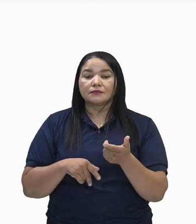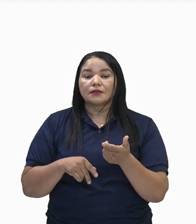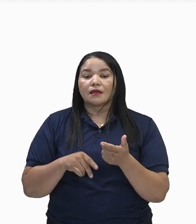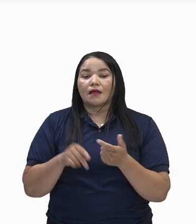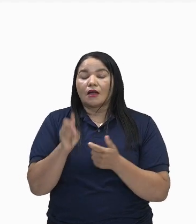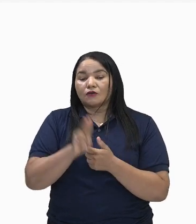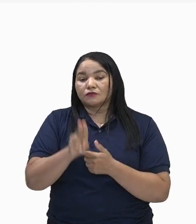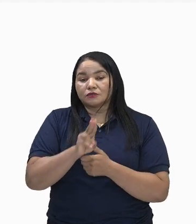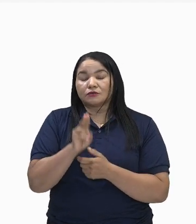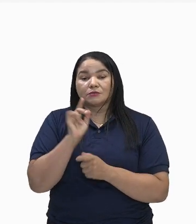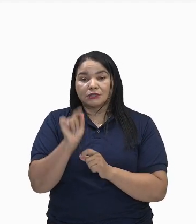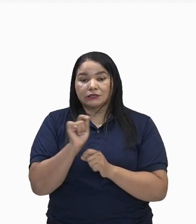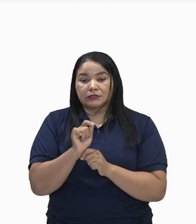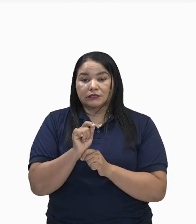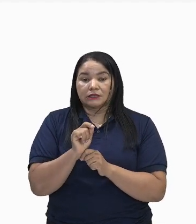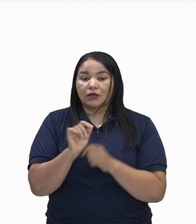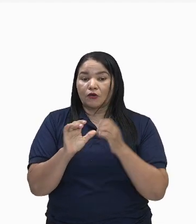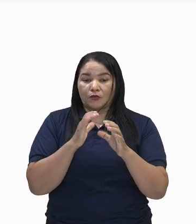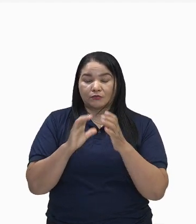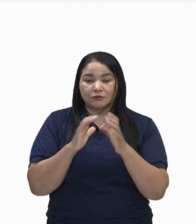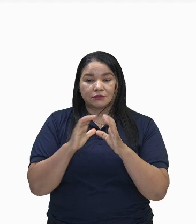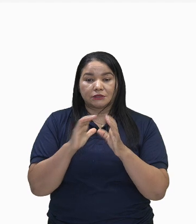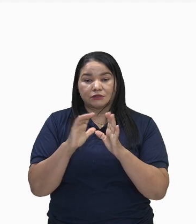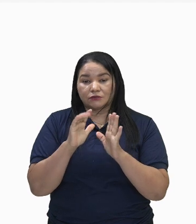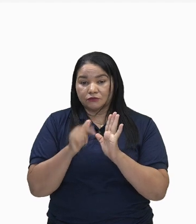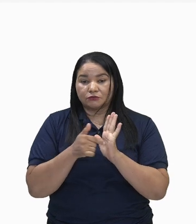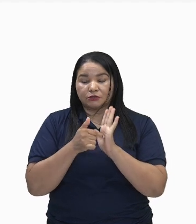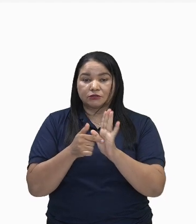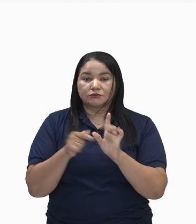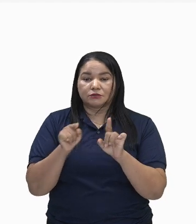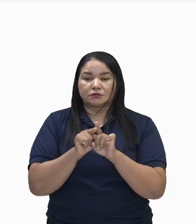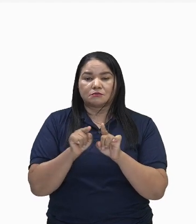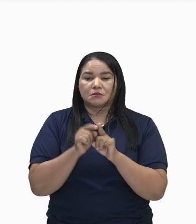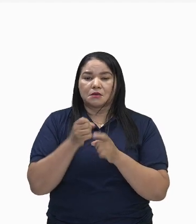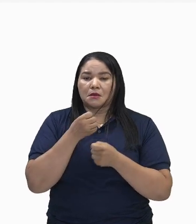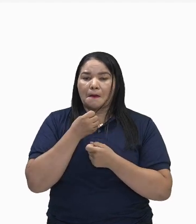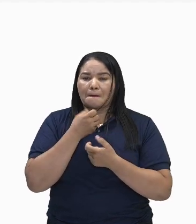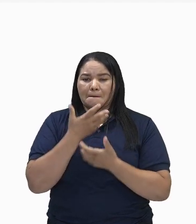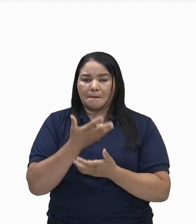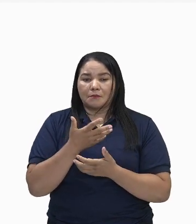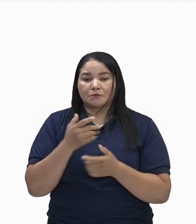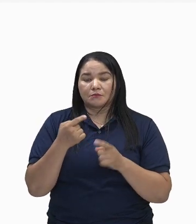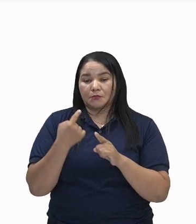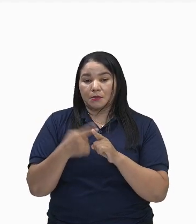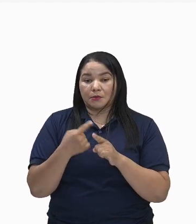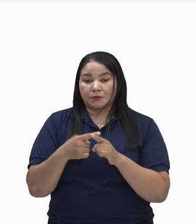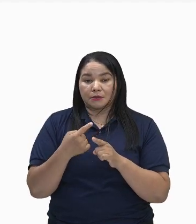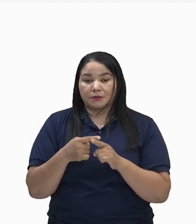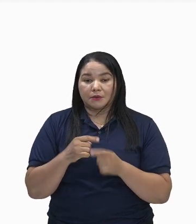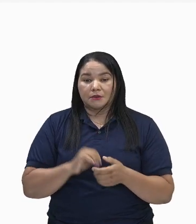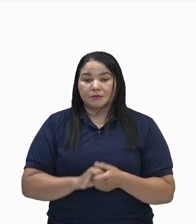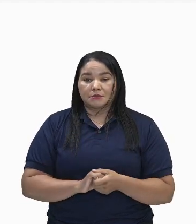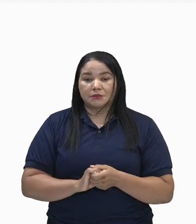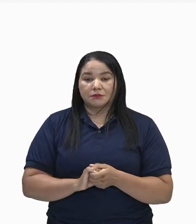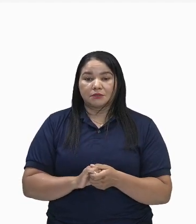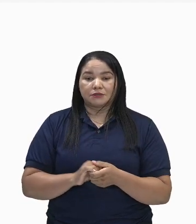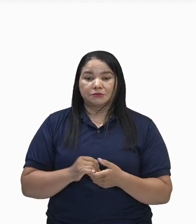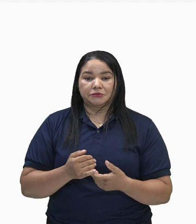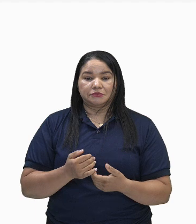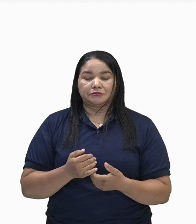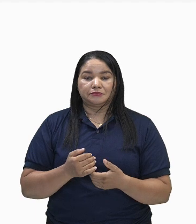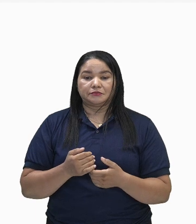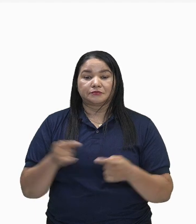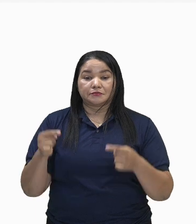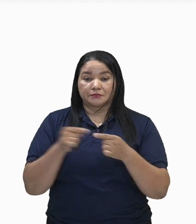comunicação de forma expressiva e com bom gosto. Também chamado de pleonasmo literário. Marca bem